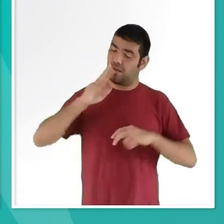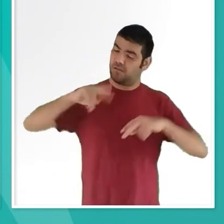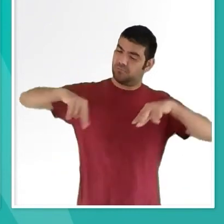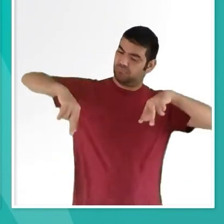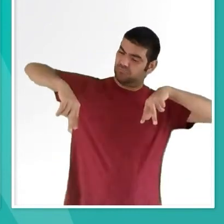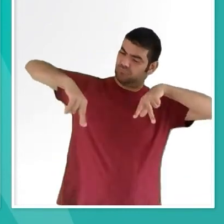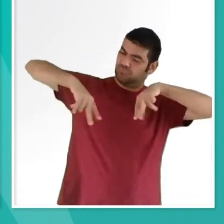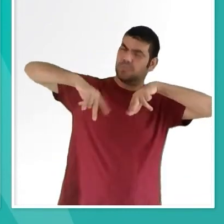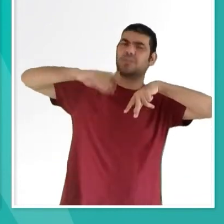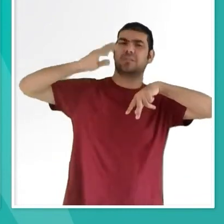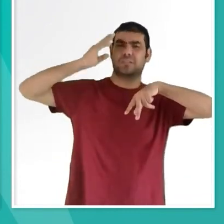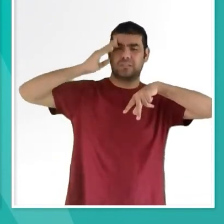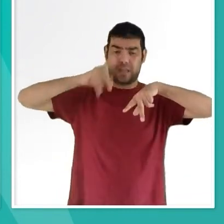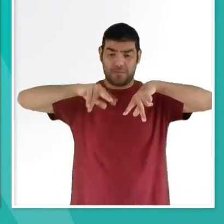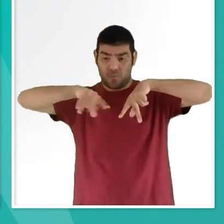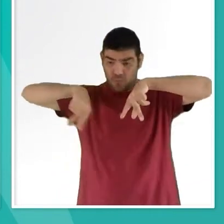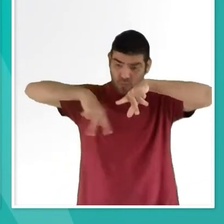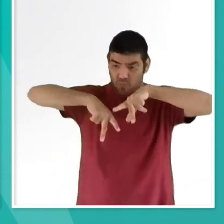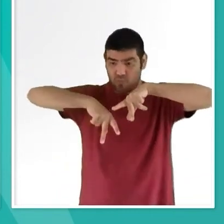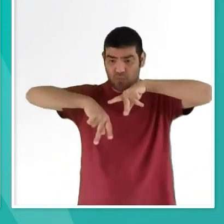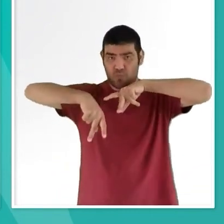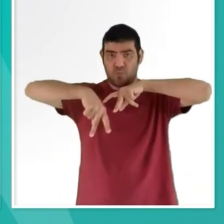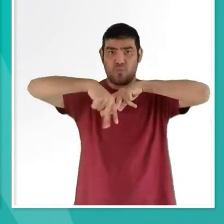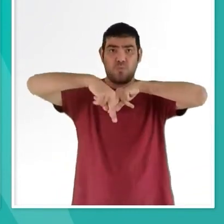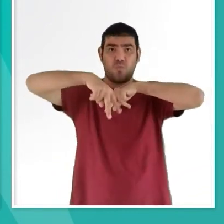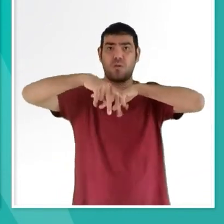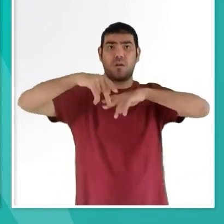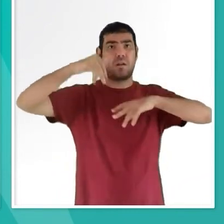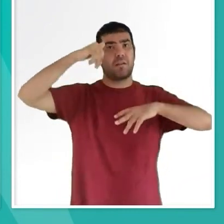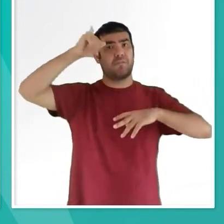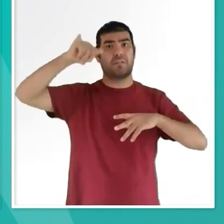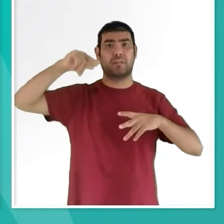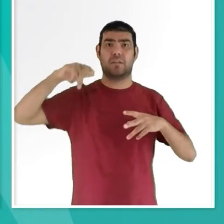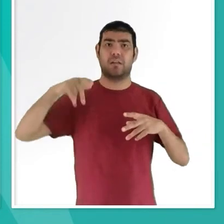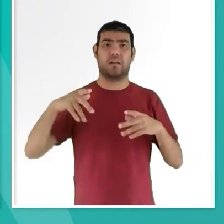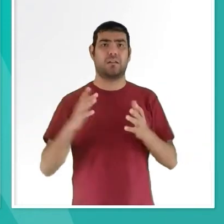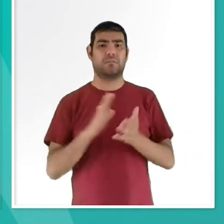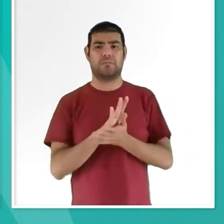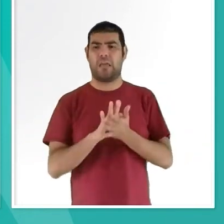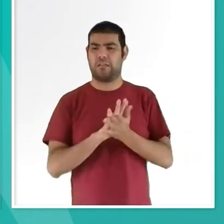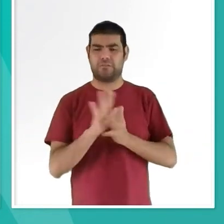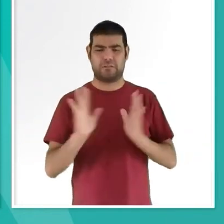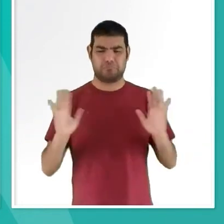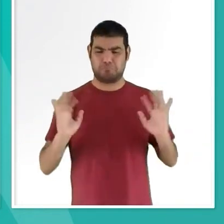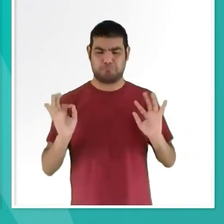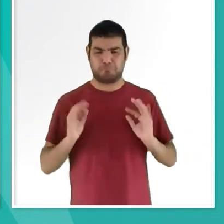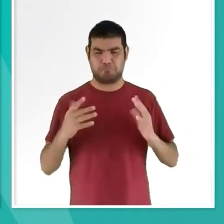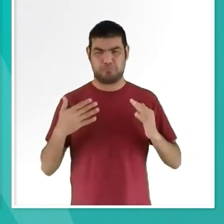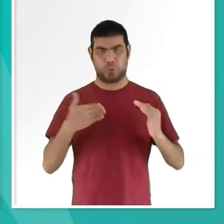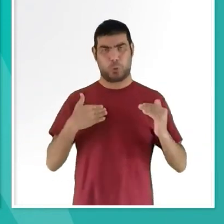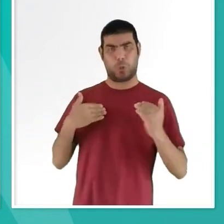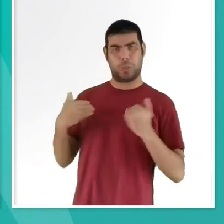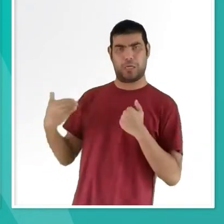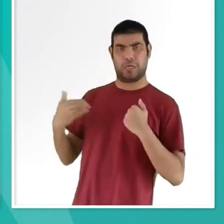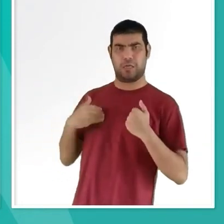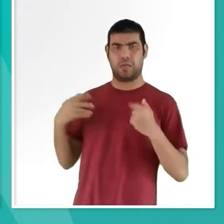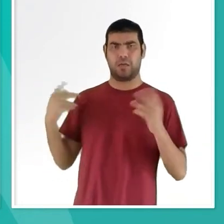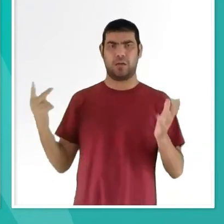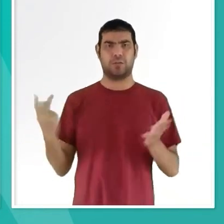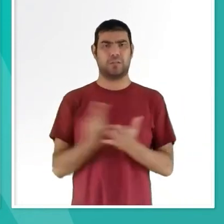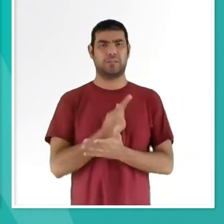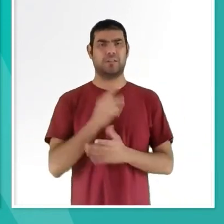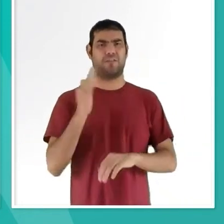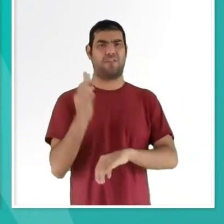desarme sem necessariamente tocar no adversário ou sem causar falta. Né? Porque às vezes